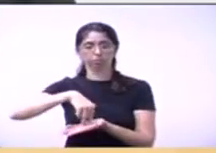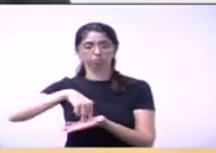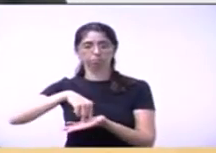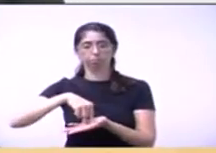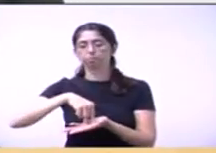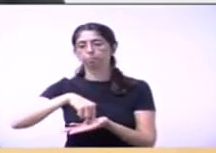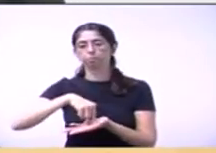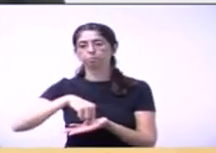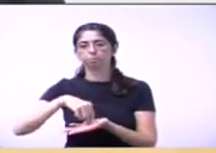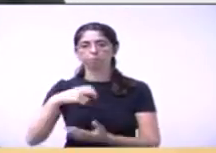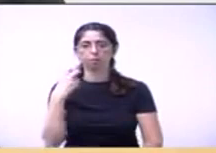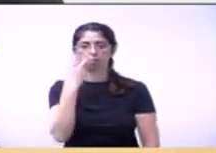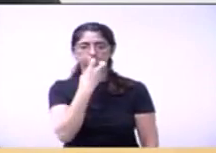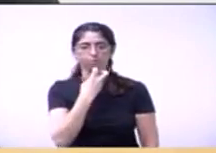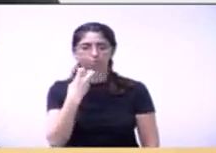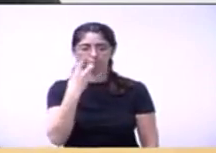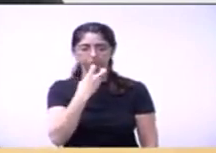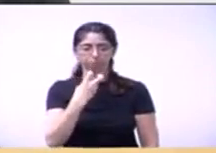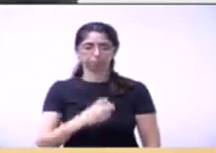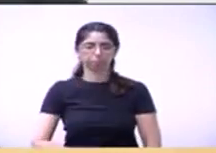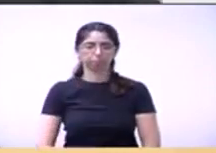Autorizado. Com a palavra, vereador José Coco.